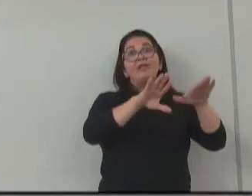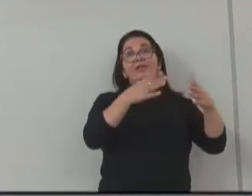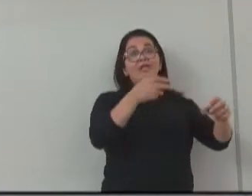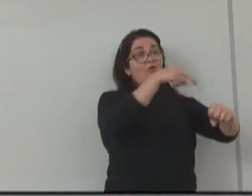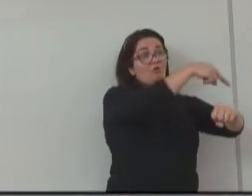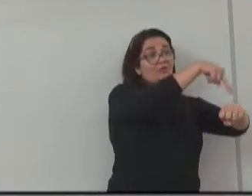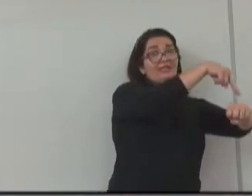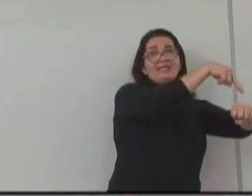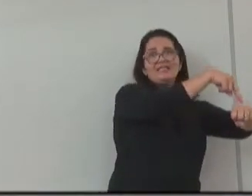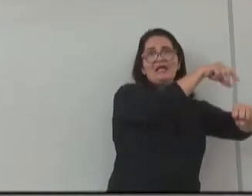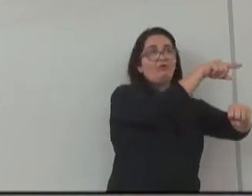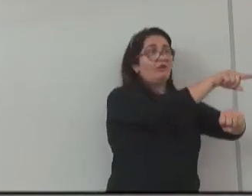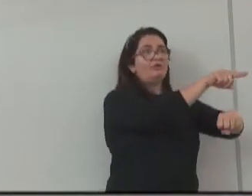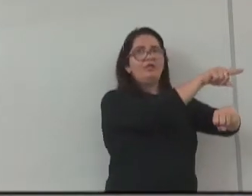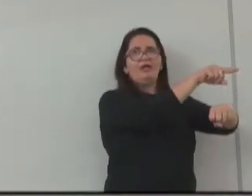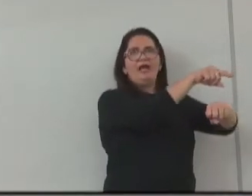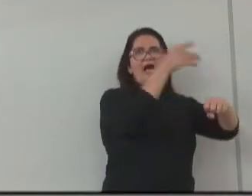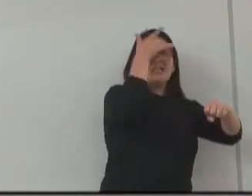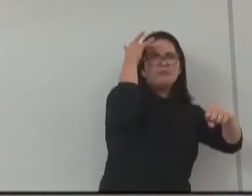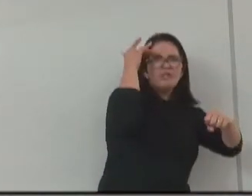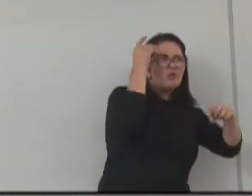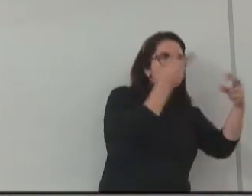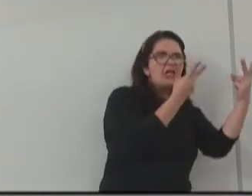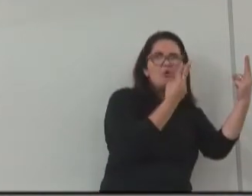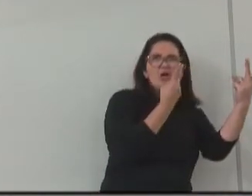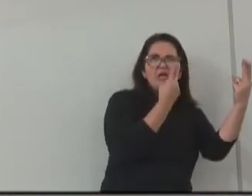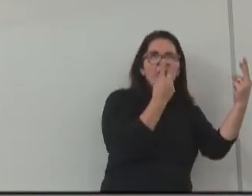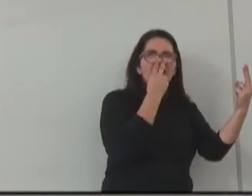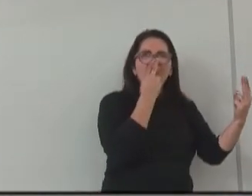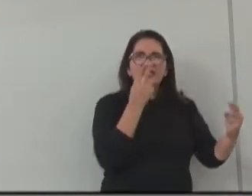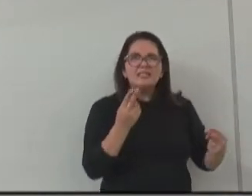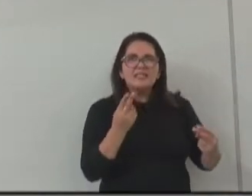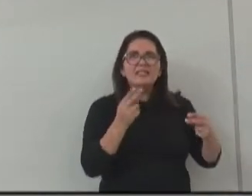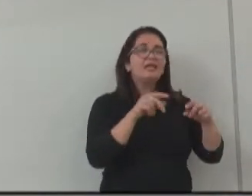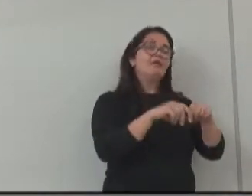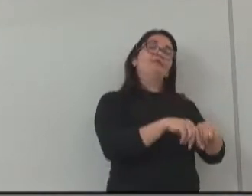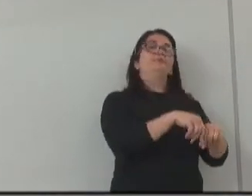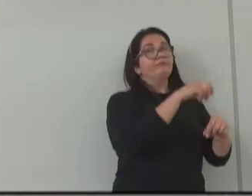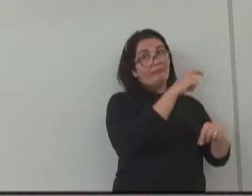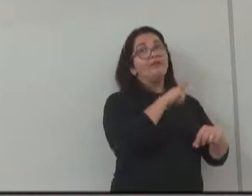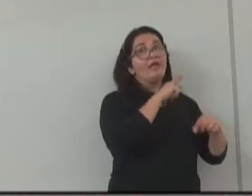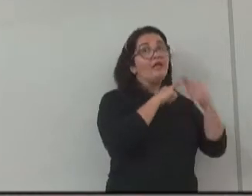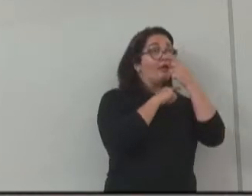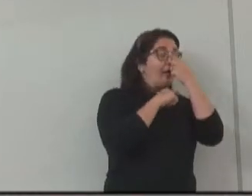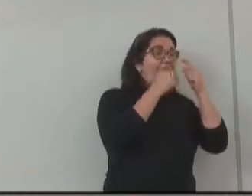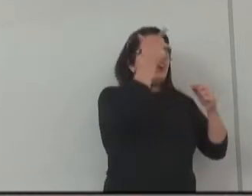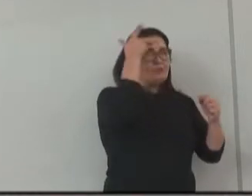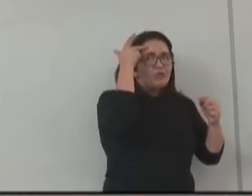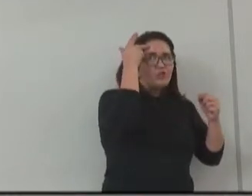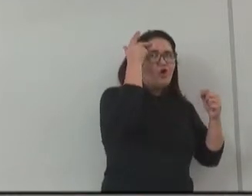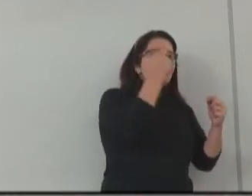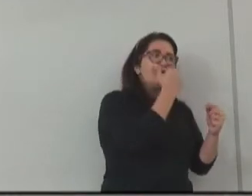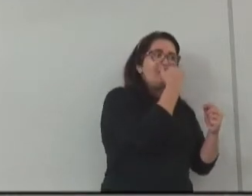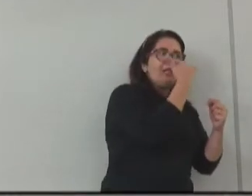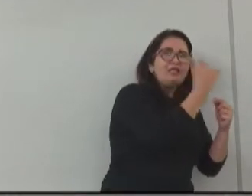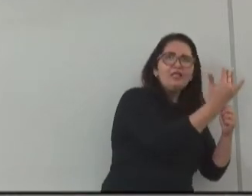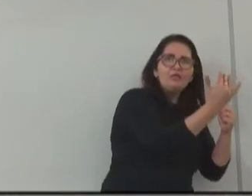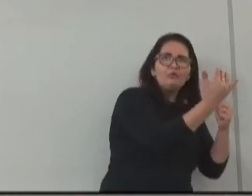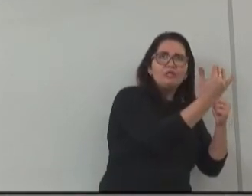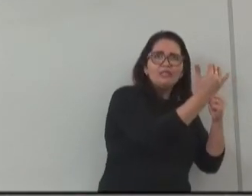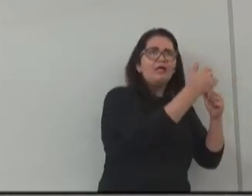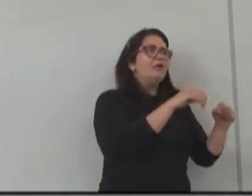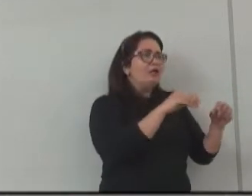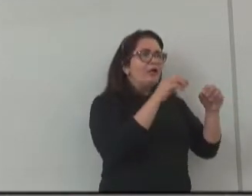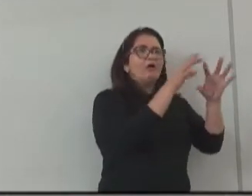que são todas pessoas iguais, são pessoas que falam o mesmo idioma, que têm etnias diferentes e que